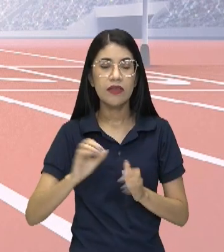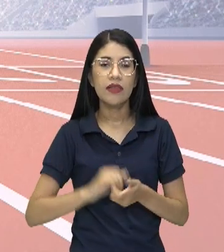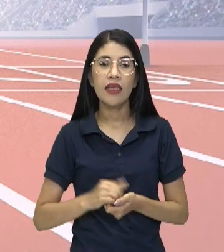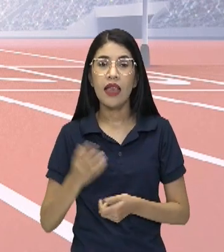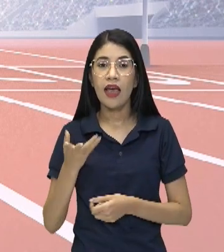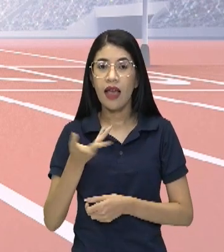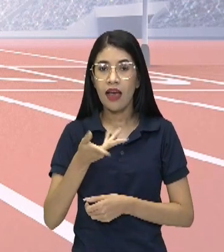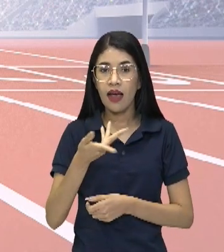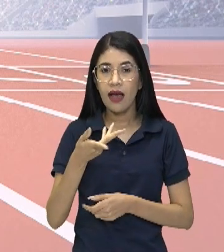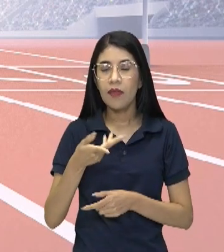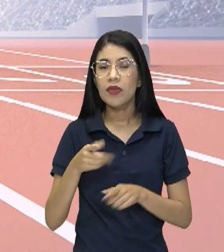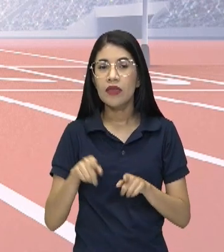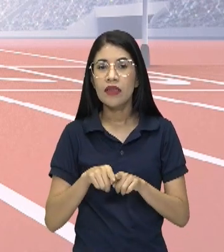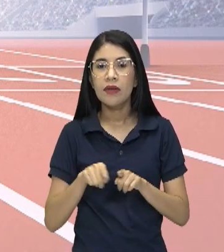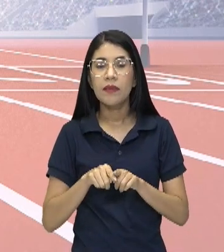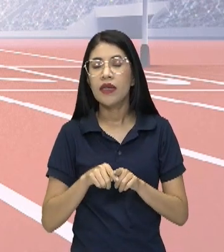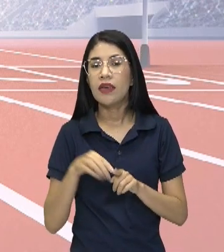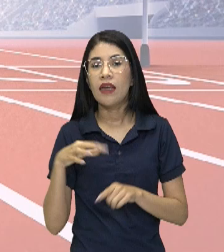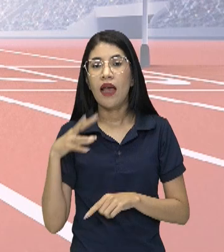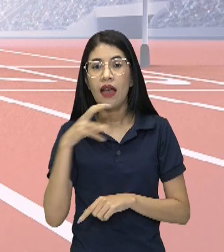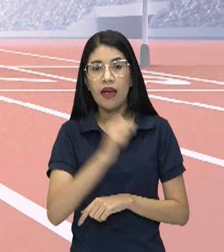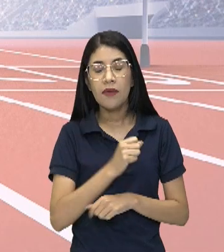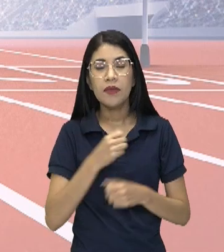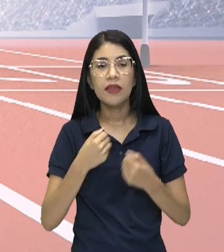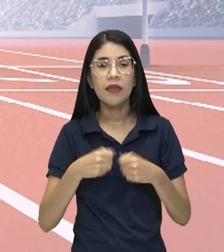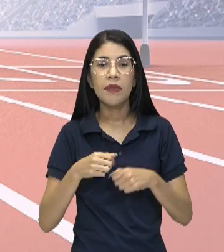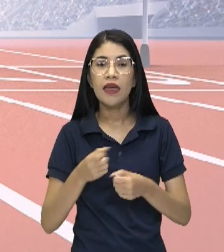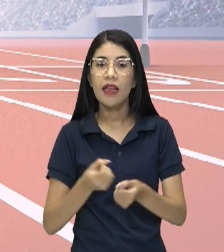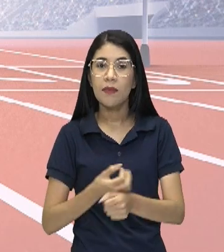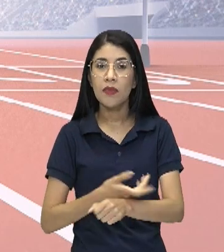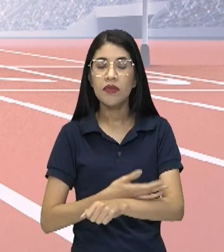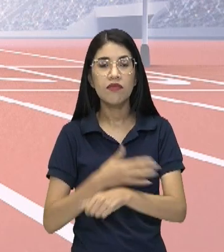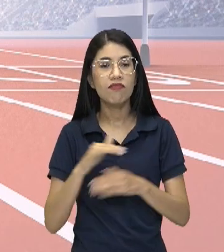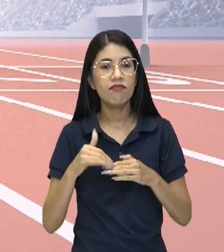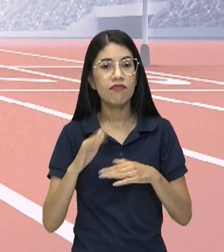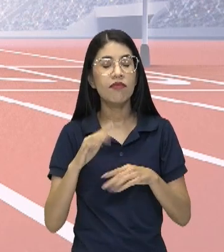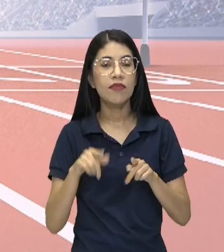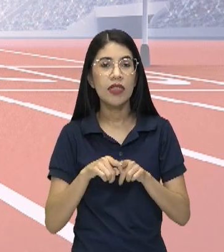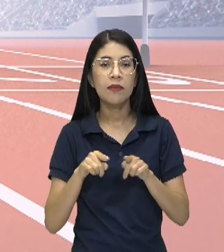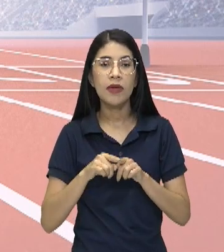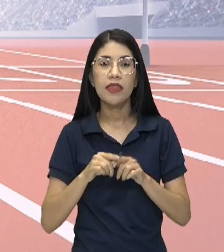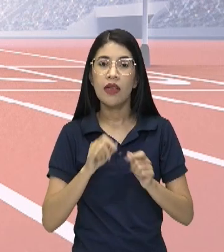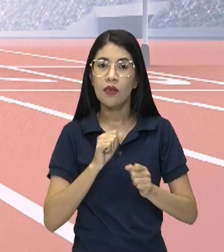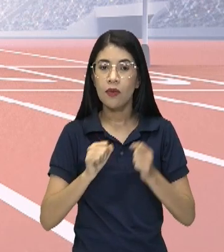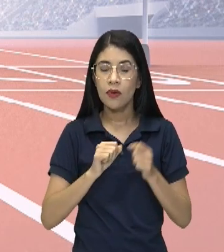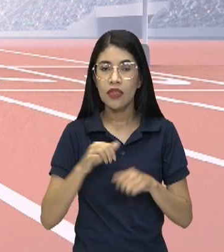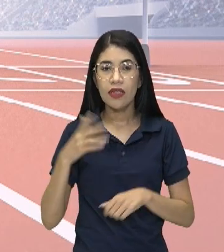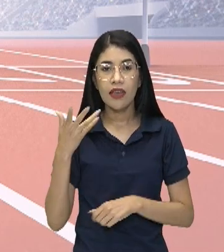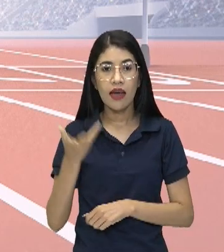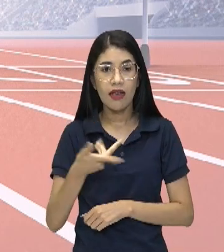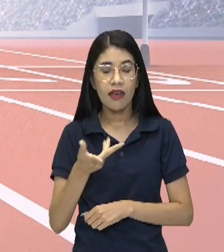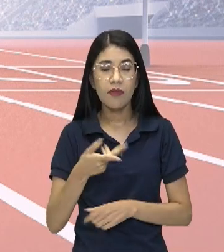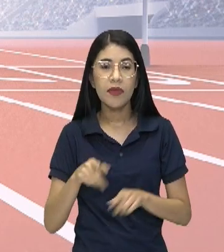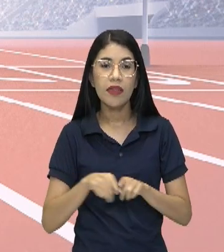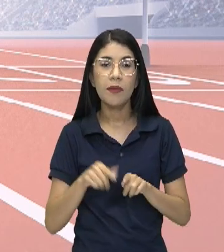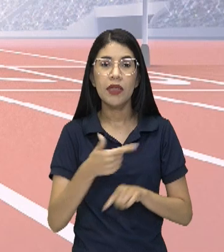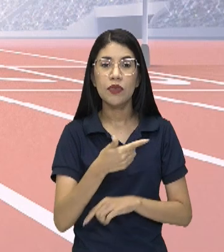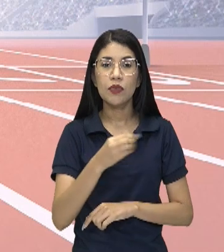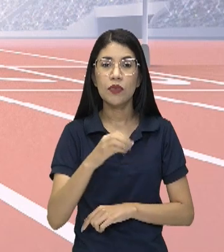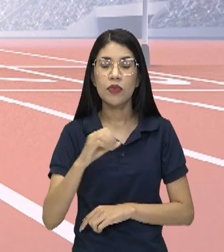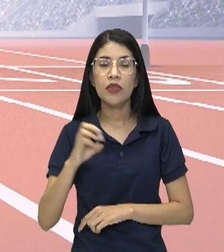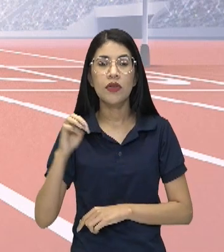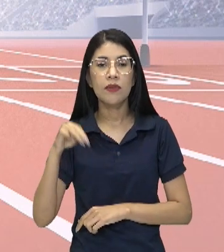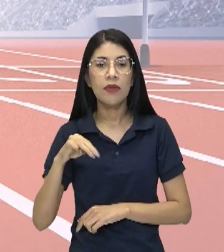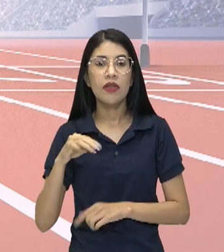velocidade pura, né? É a corrida mais emocionante das corridas ali. A gente vai ter o 200 metros, né? Que